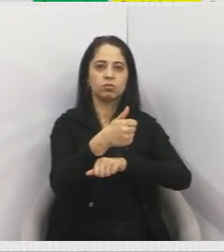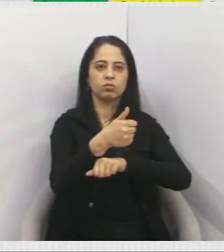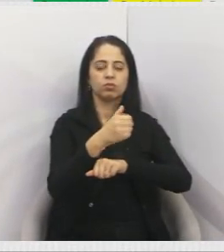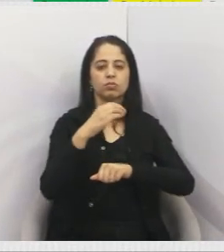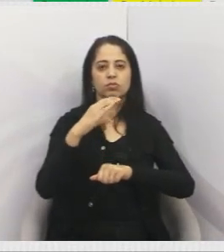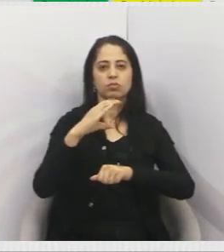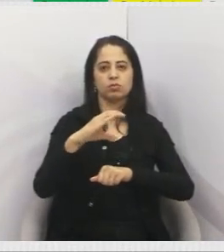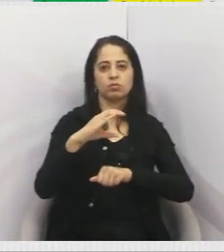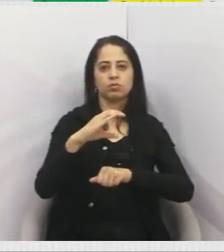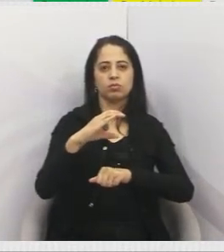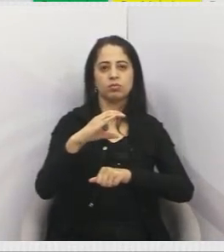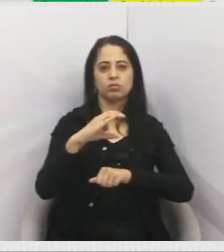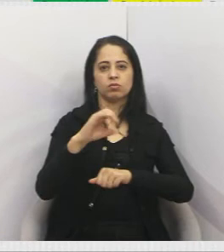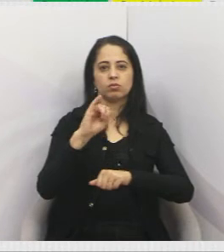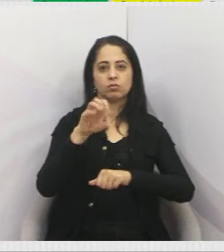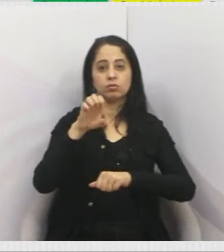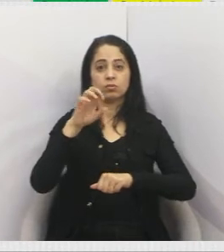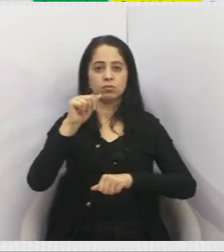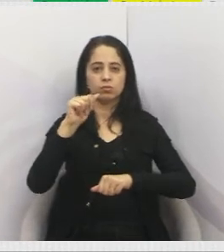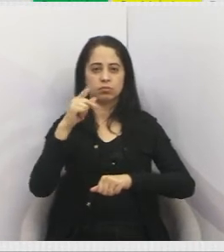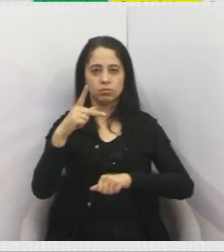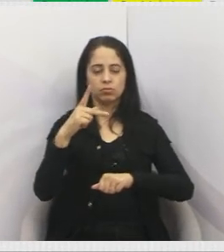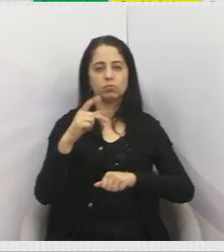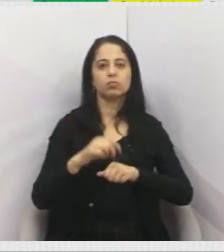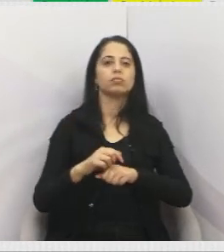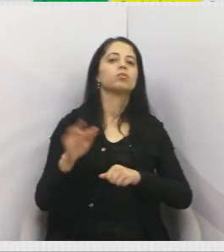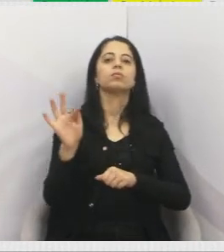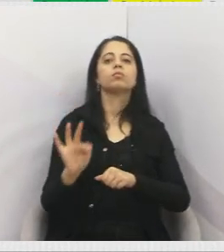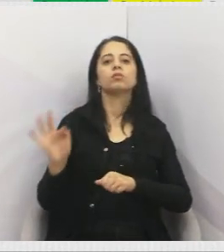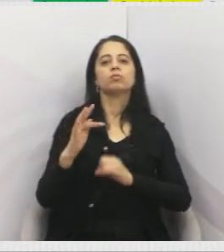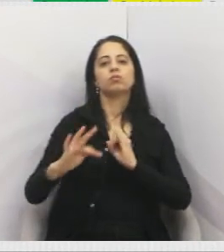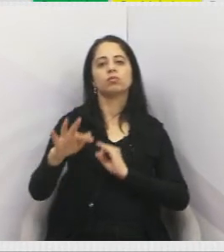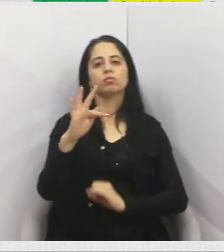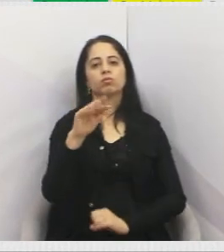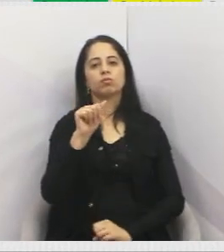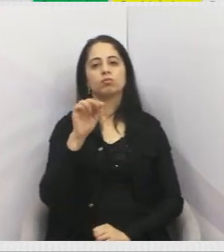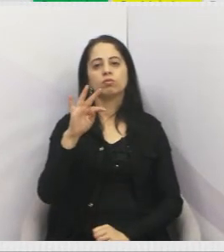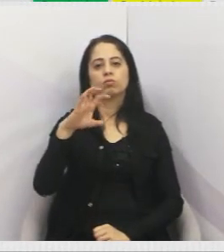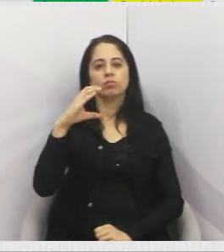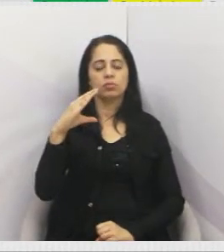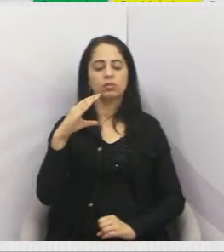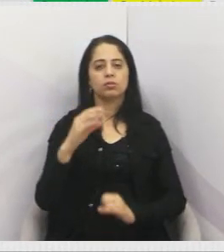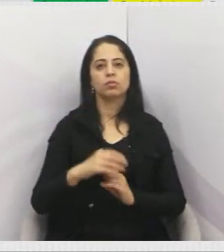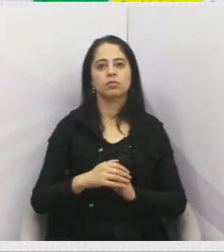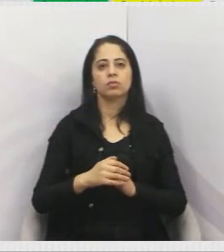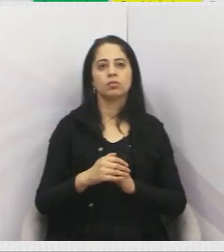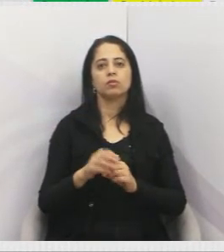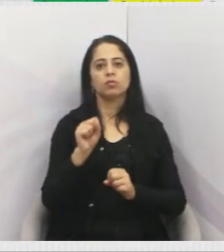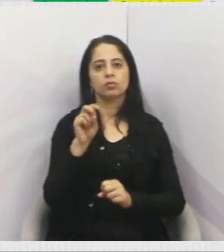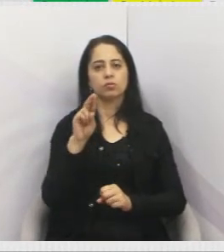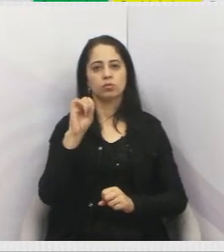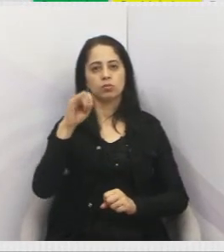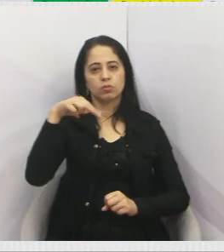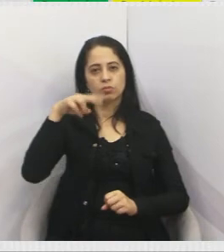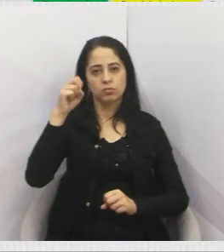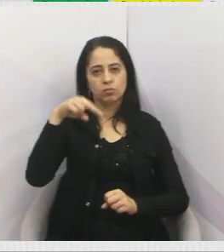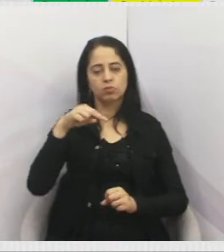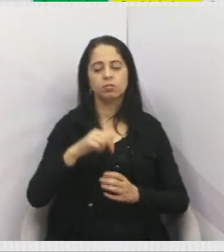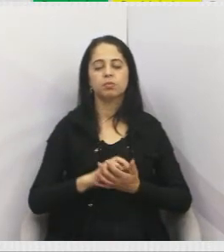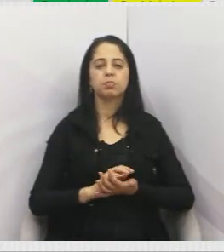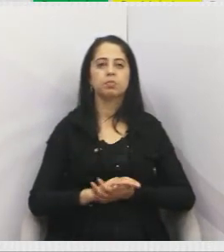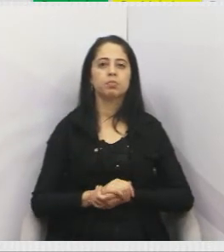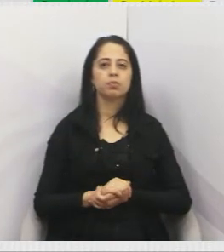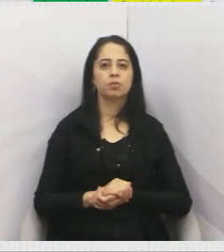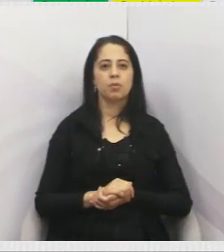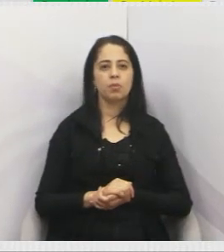Indústrias do Estado de São Paulo, CIESP, entidades acadêmicas de pesquisa, FATEC, Organização da Sociedade Civil, SUINAM.